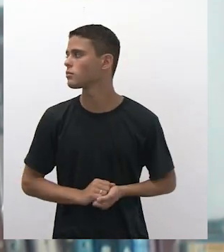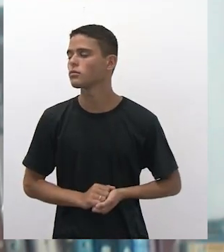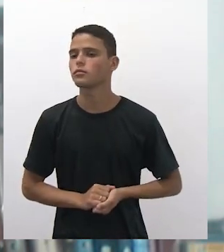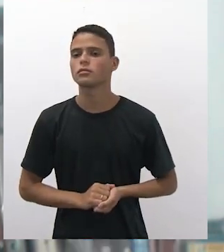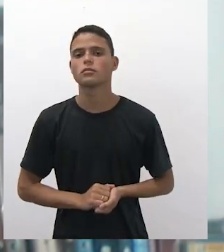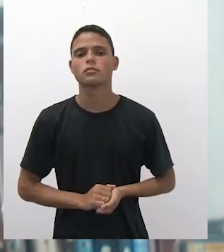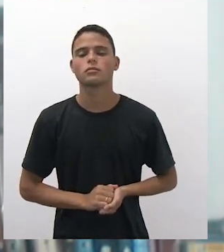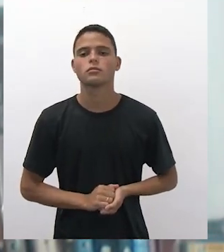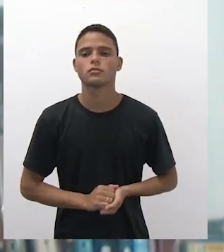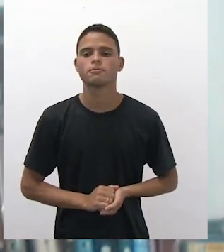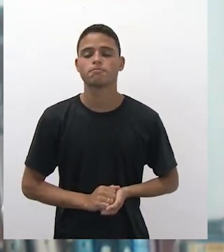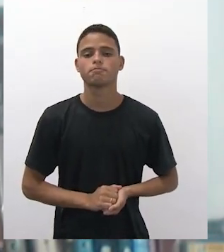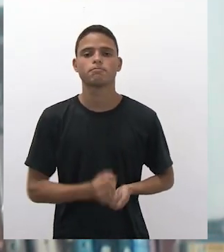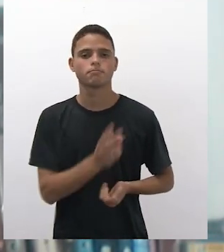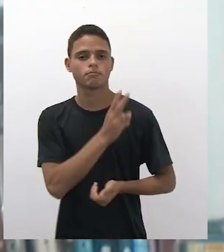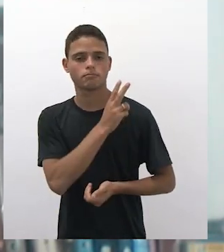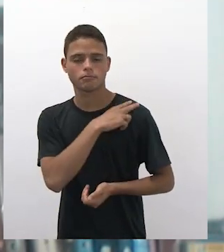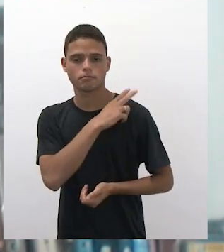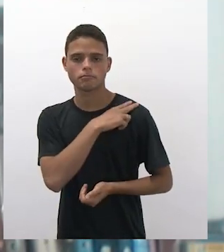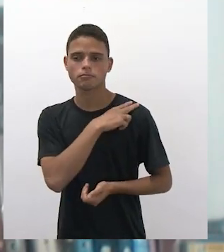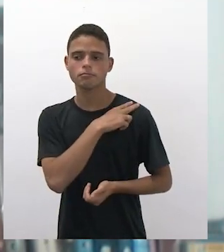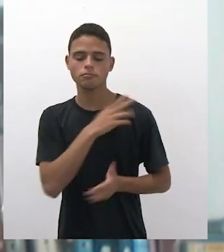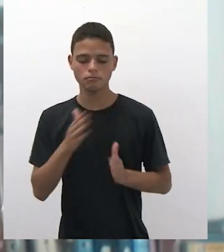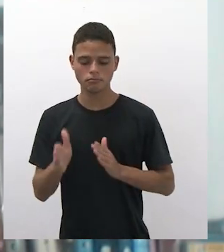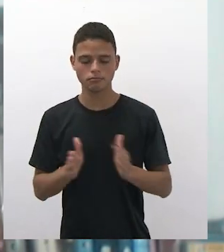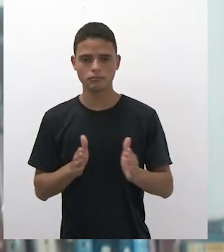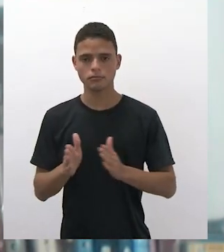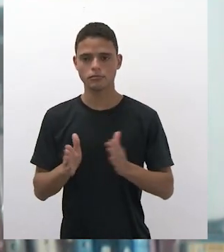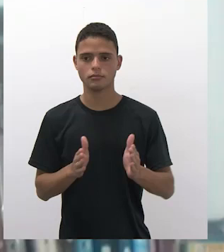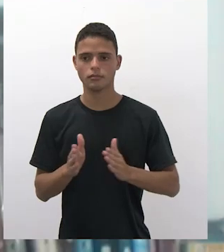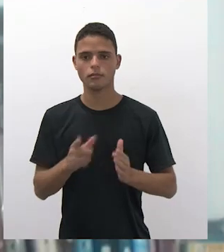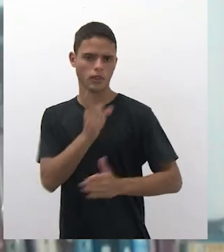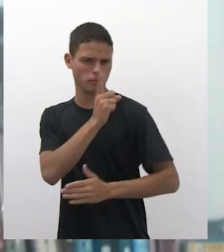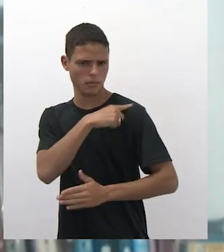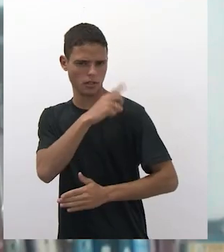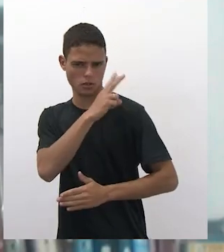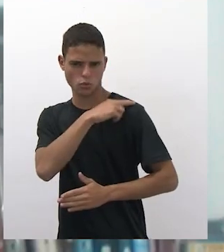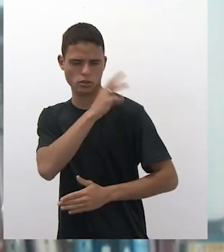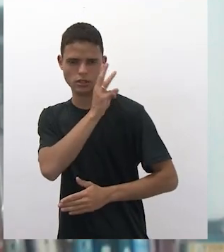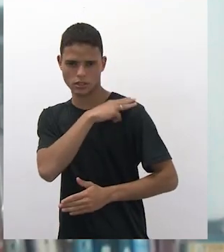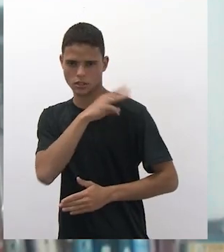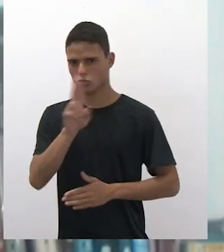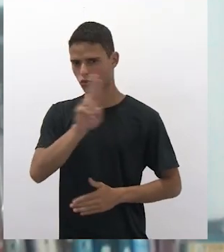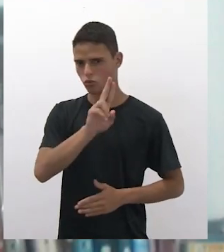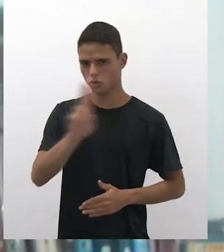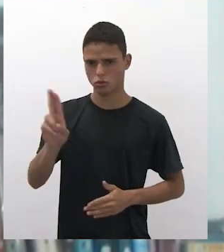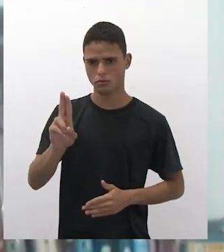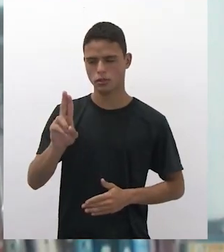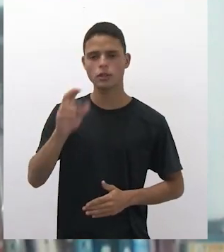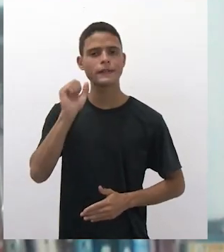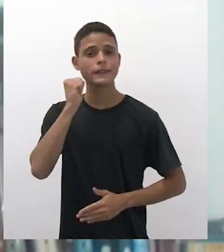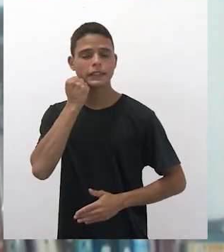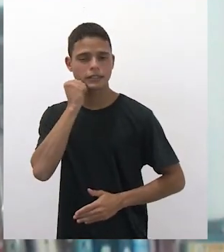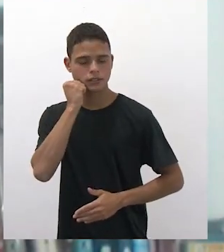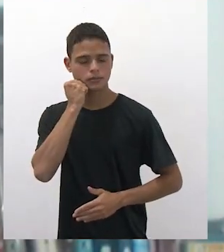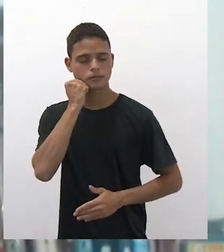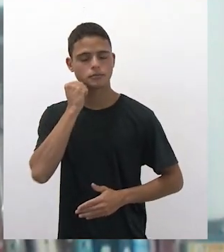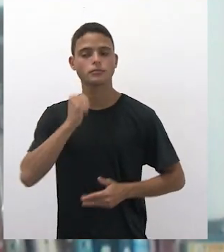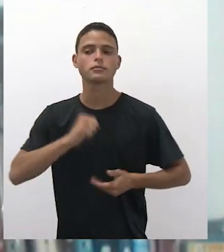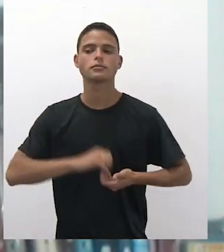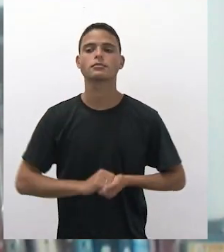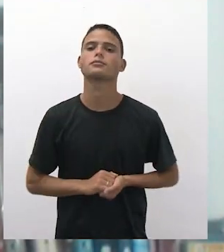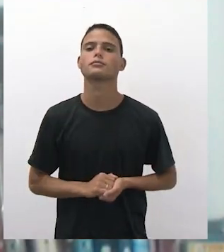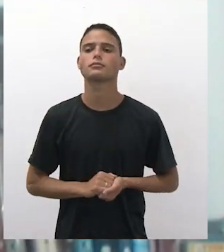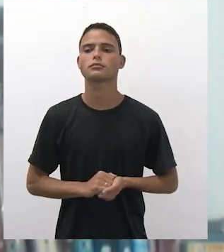que era o segundo grau, né, na época chamava-se primeiro, segundo e terceiro ano científico. Né? Então